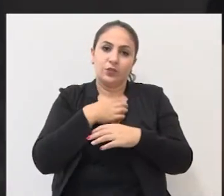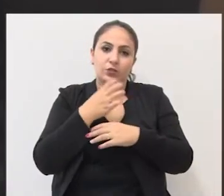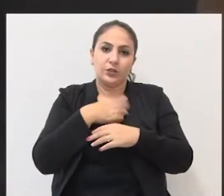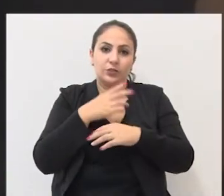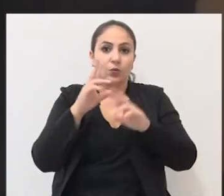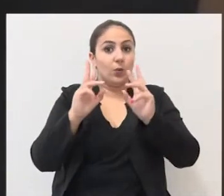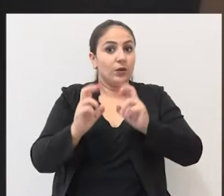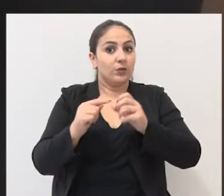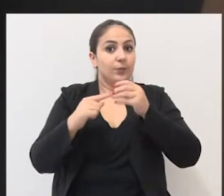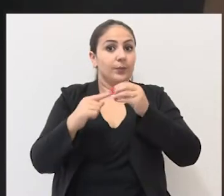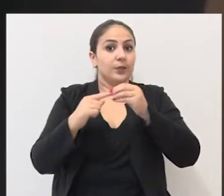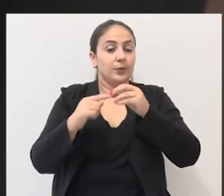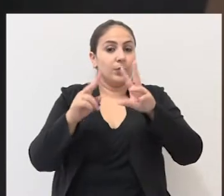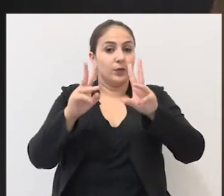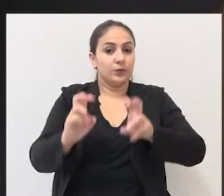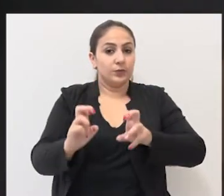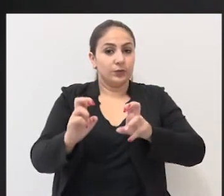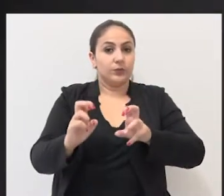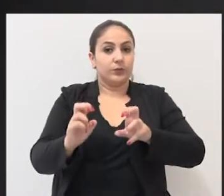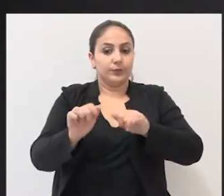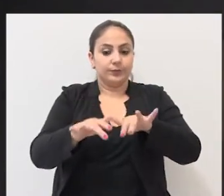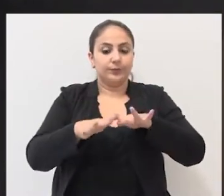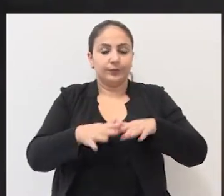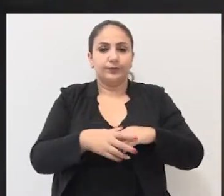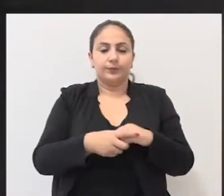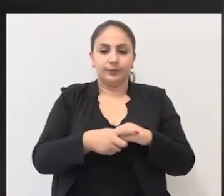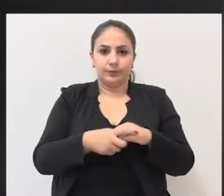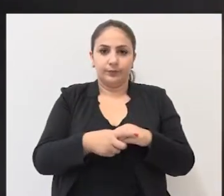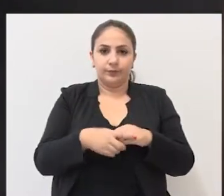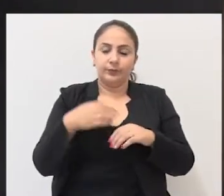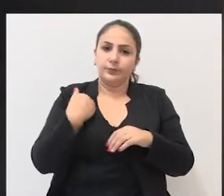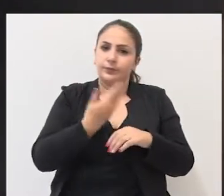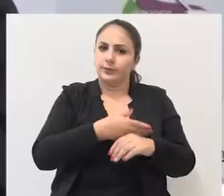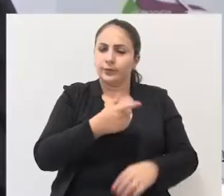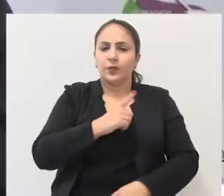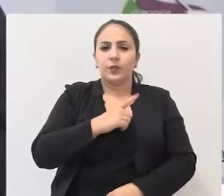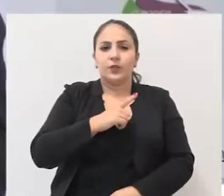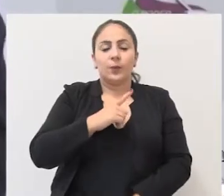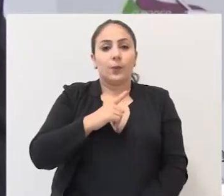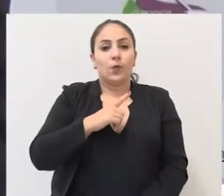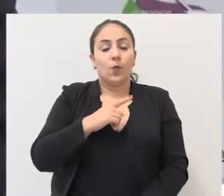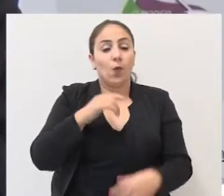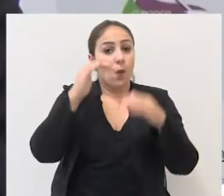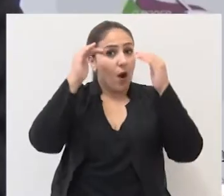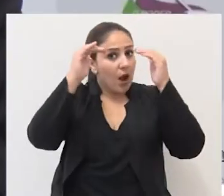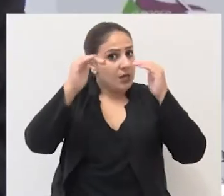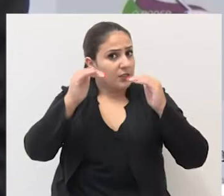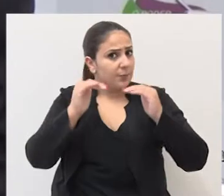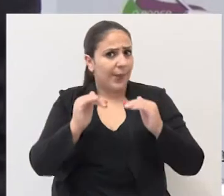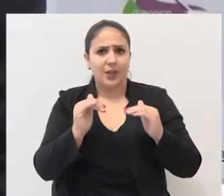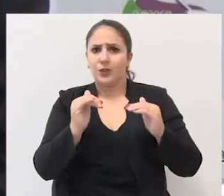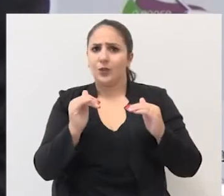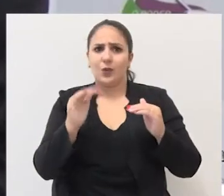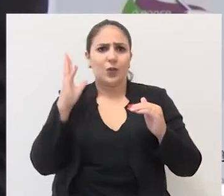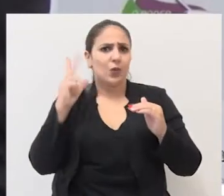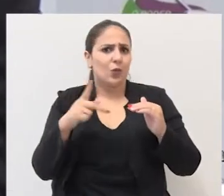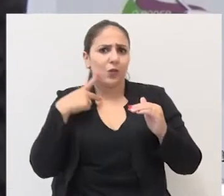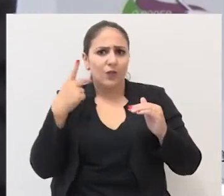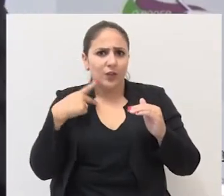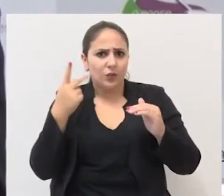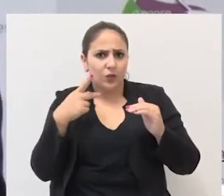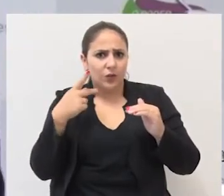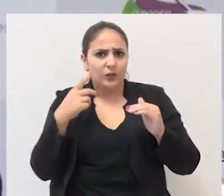forma, o assunto foi o principal tema na tribuna. Tivemos a decência, o respeito entre